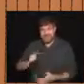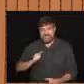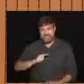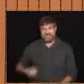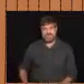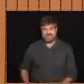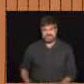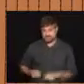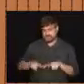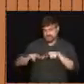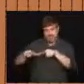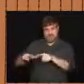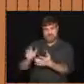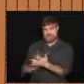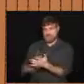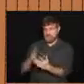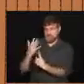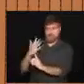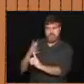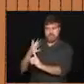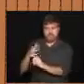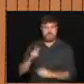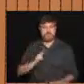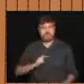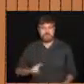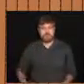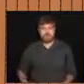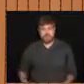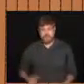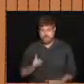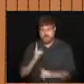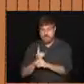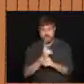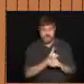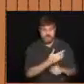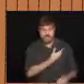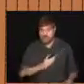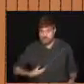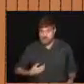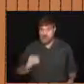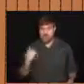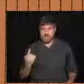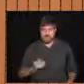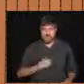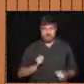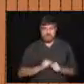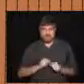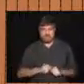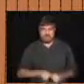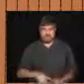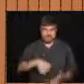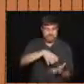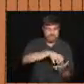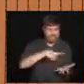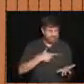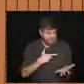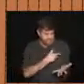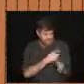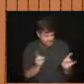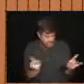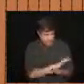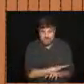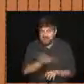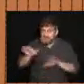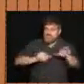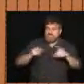iríamos fazer com eventos públicos. Nós vamos entregar os equipamentos, mas sem